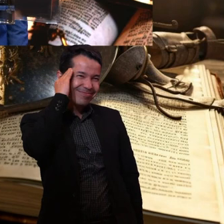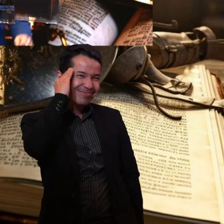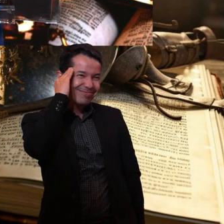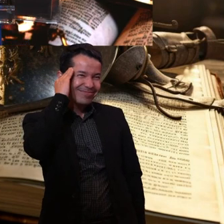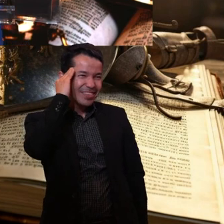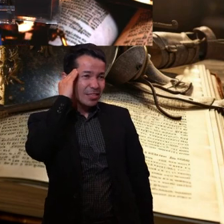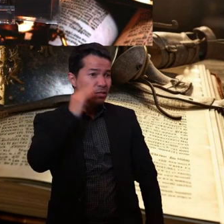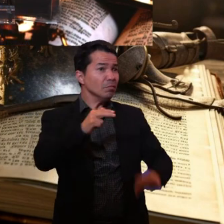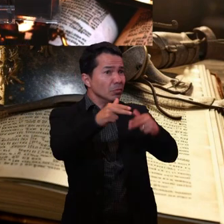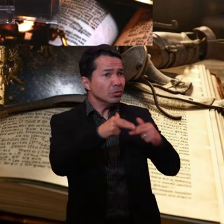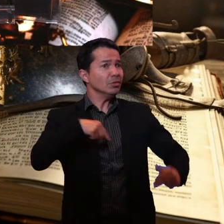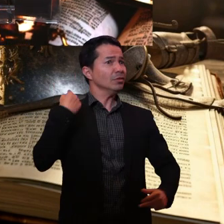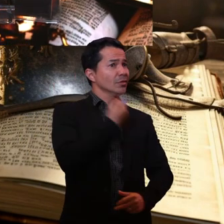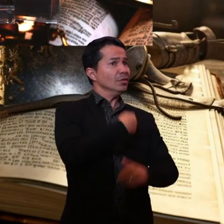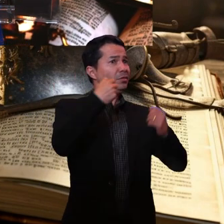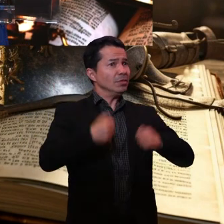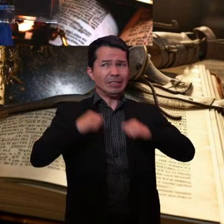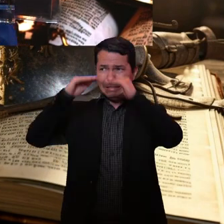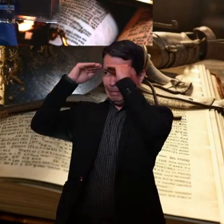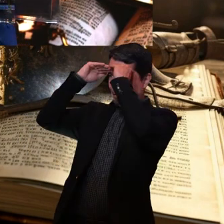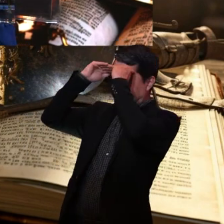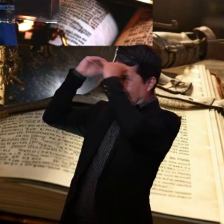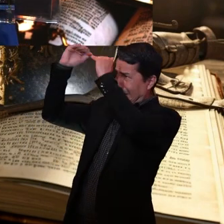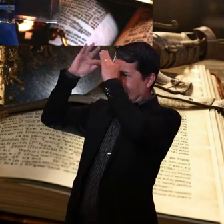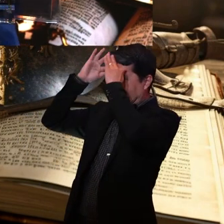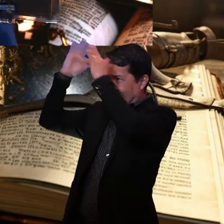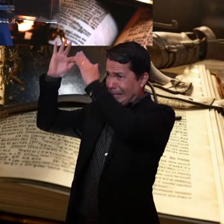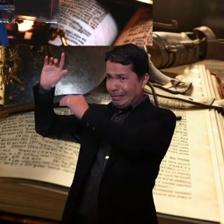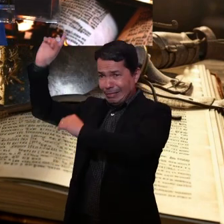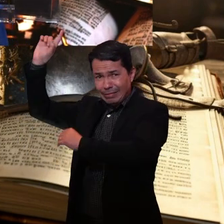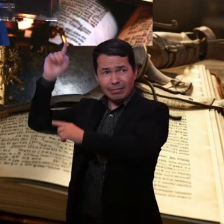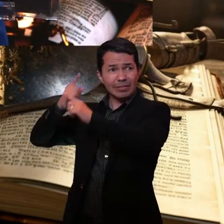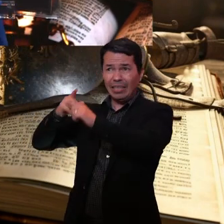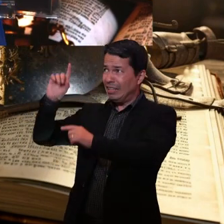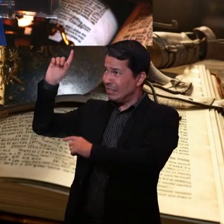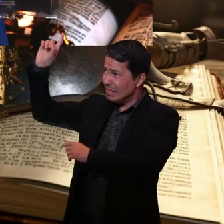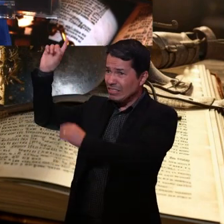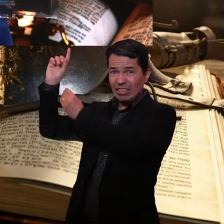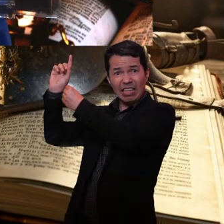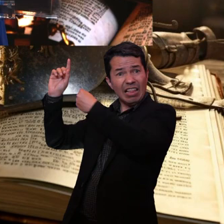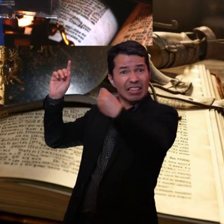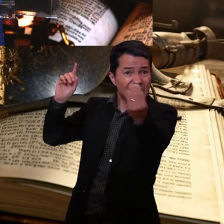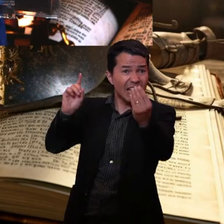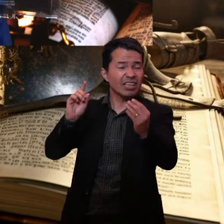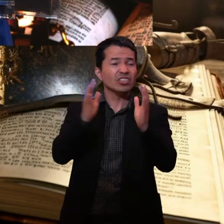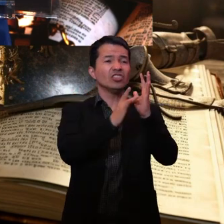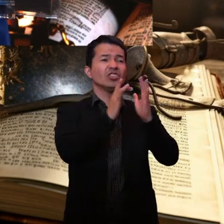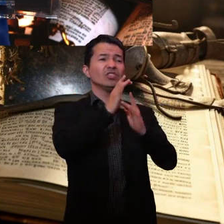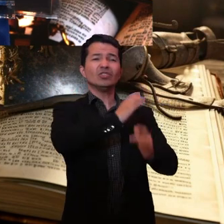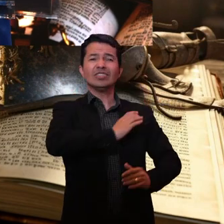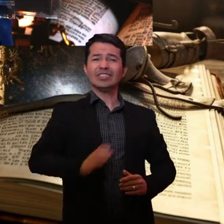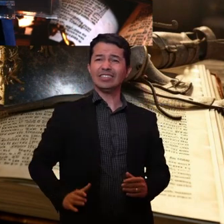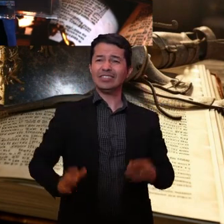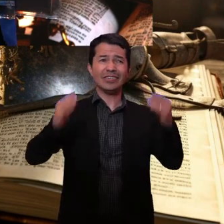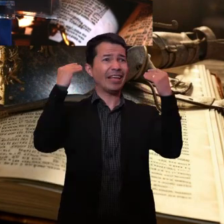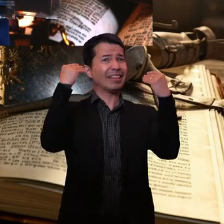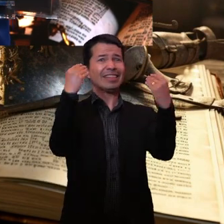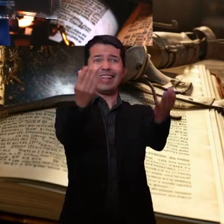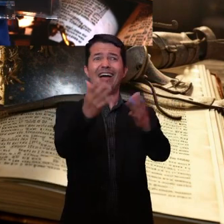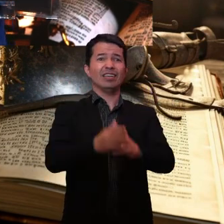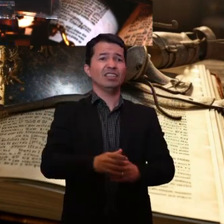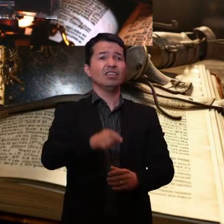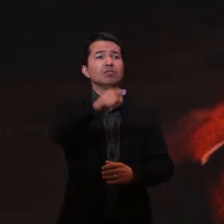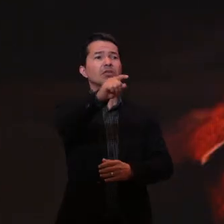determinação e graça, para que nos foi dado, em Cristo Jesus. As nossas